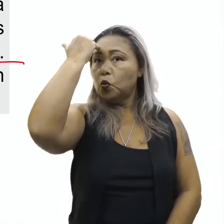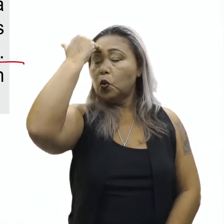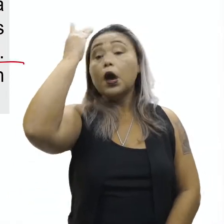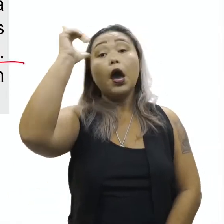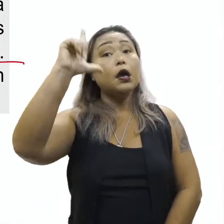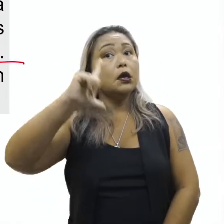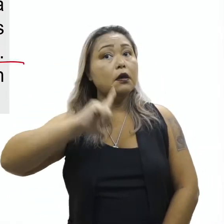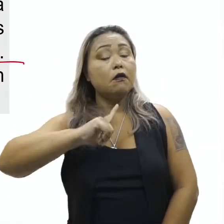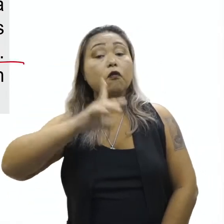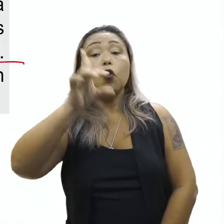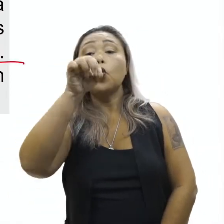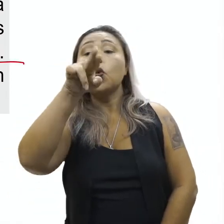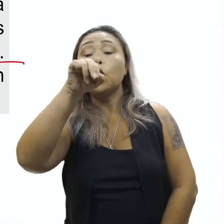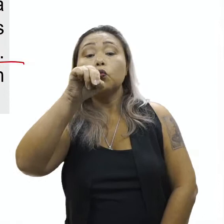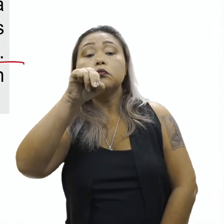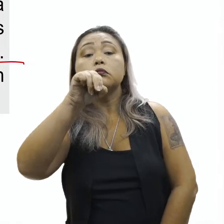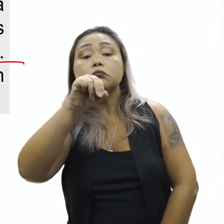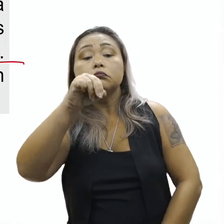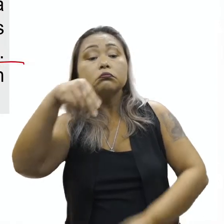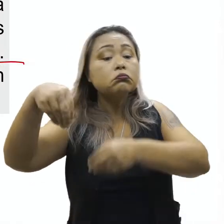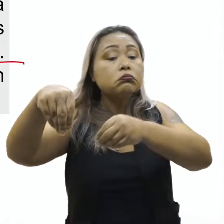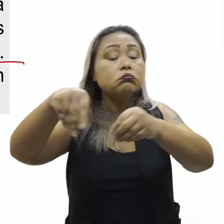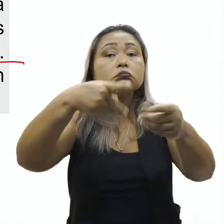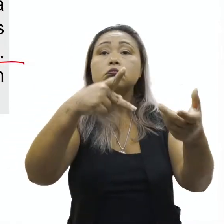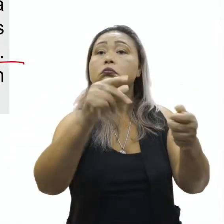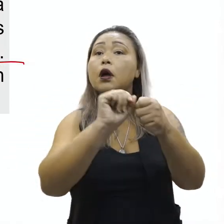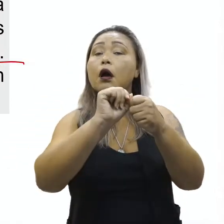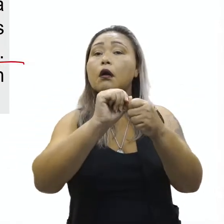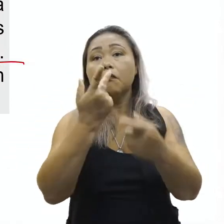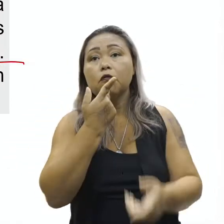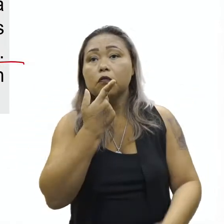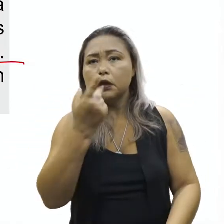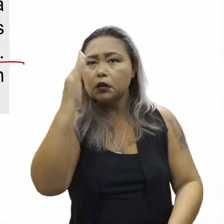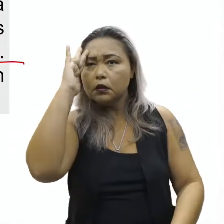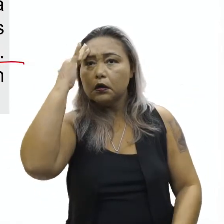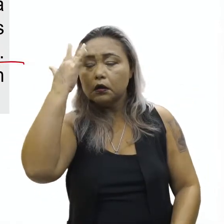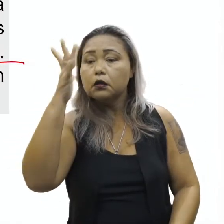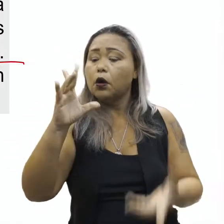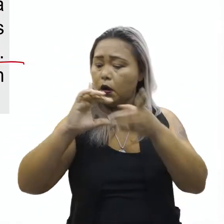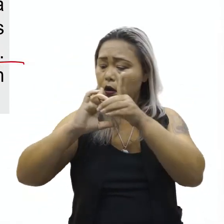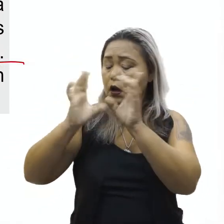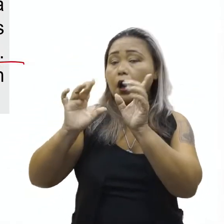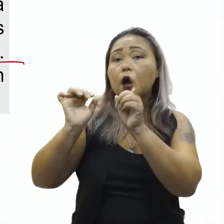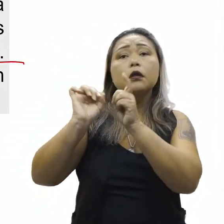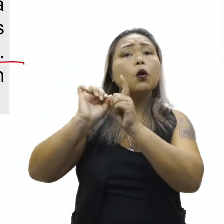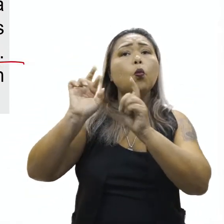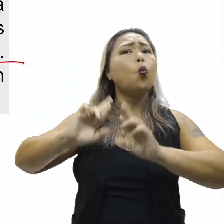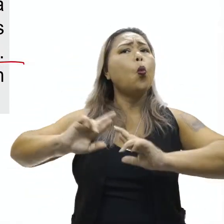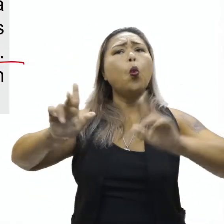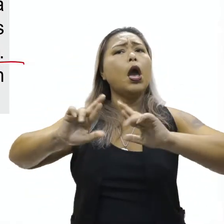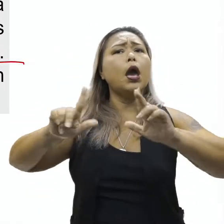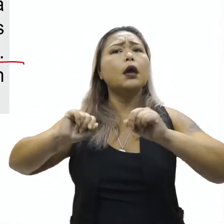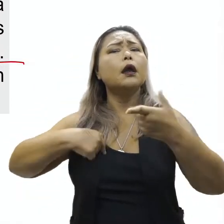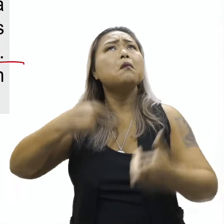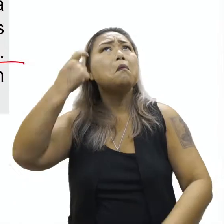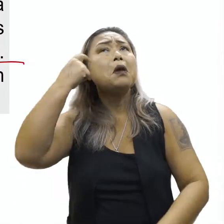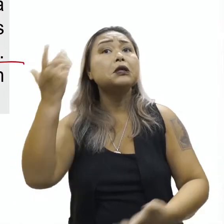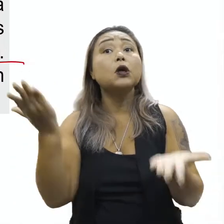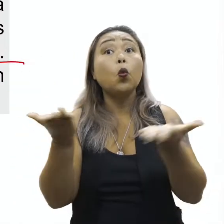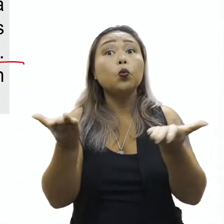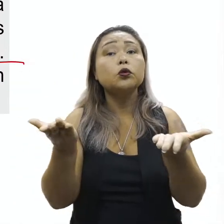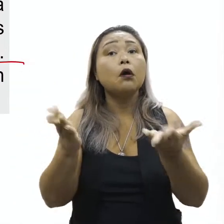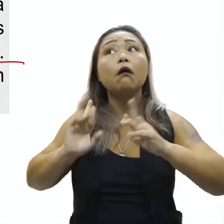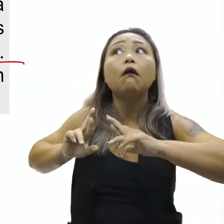proprietários. Entenderam agora quando eu disse para vocês que a democracia não era o que a gente pensa hoje?